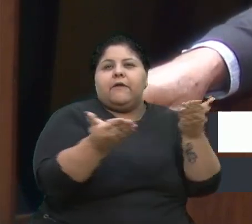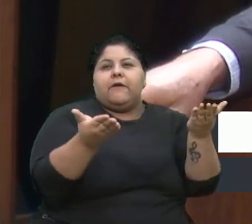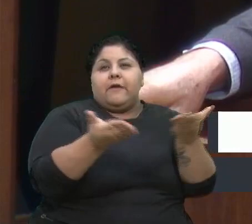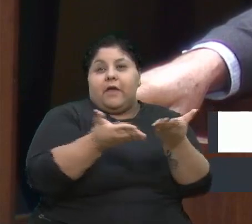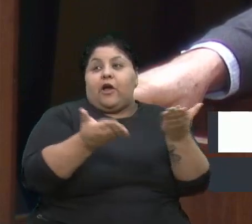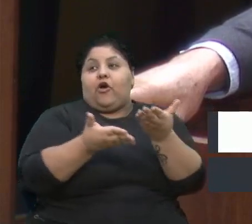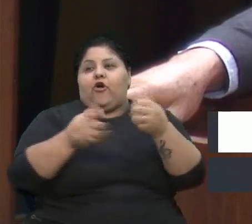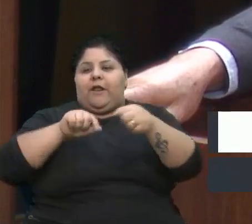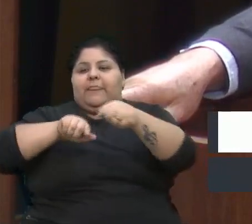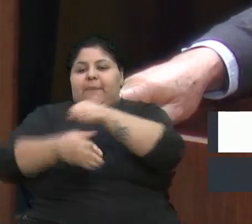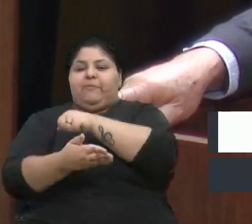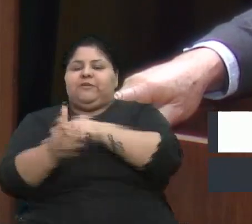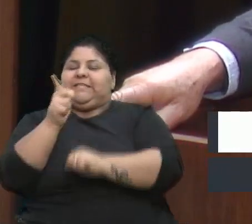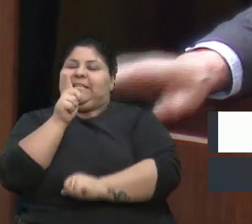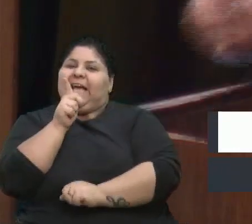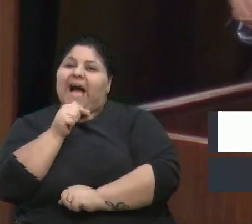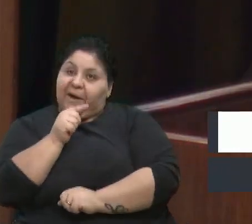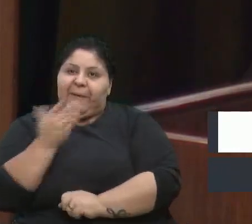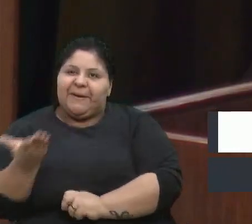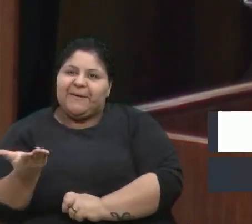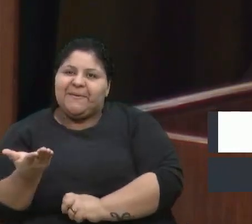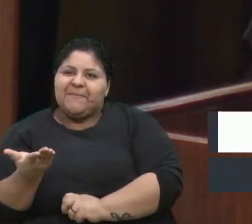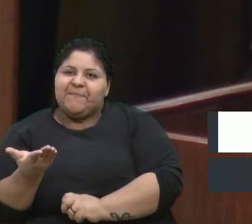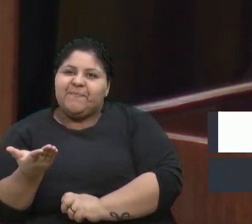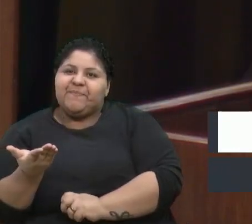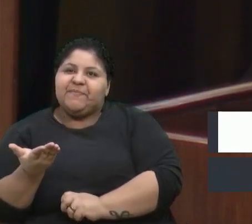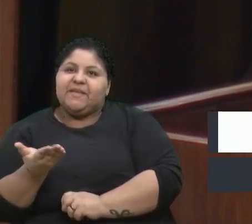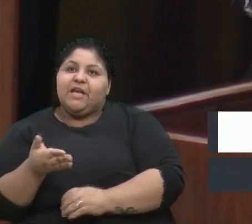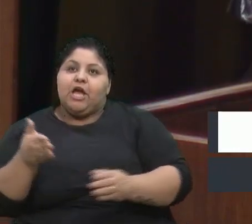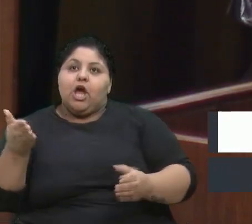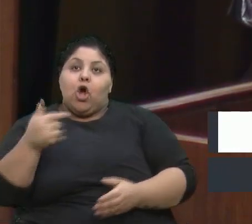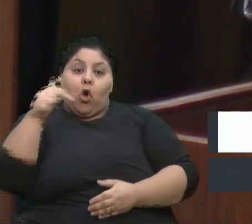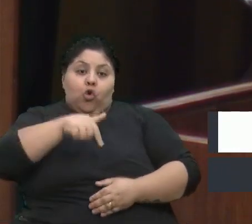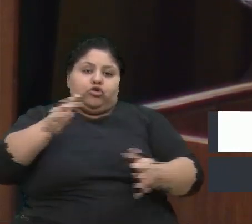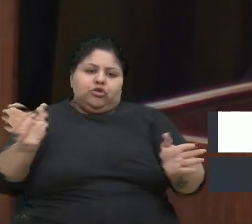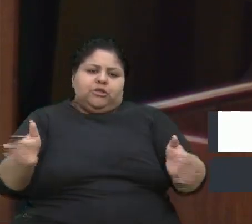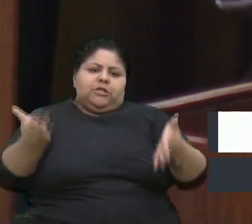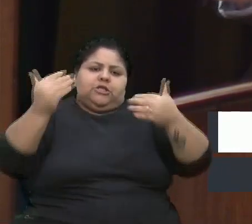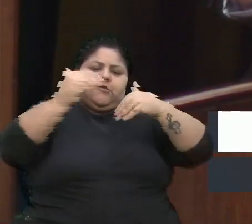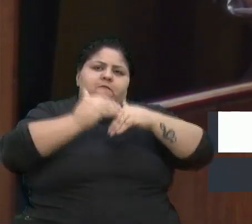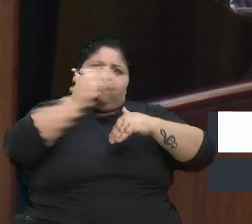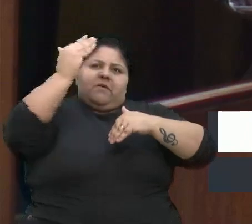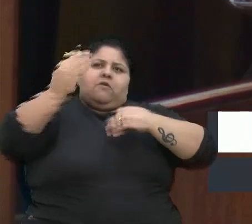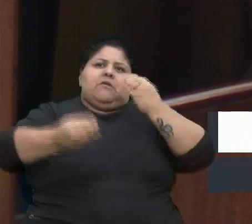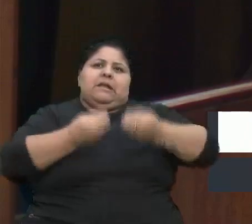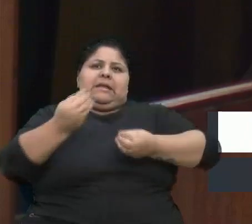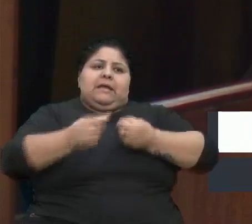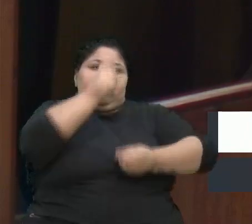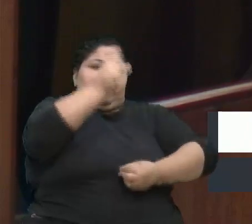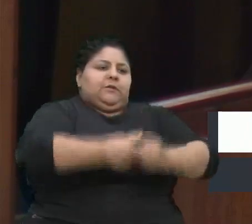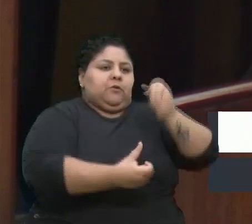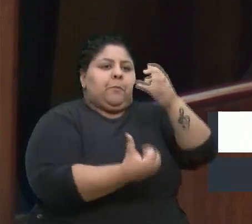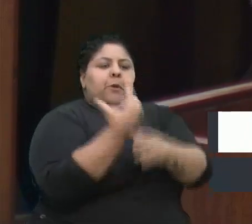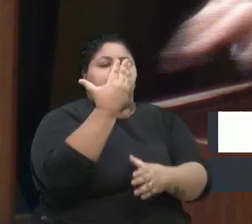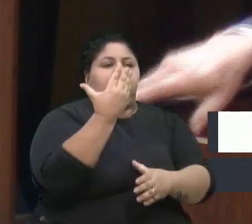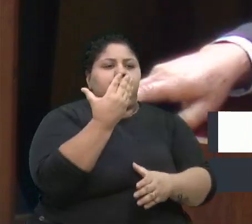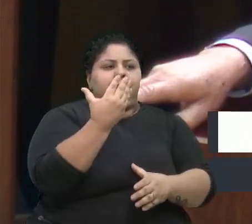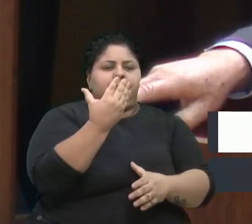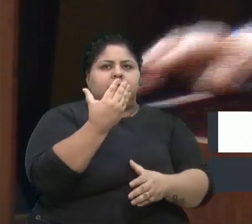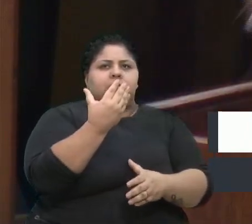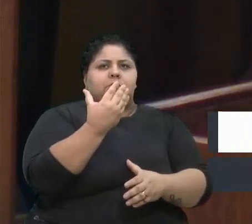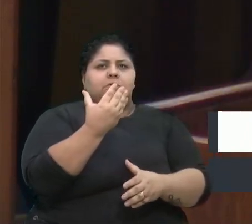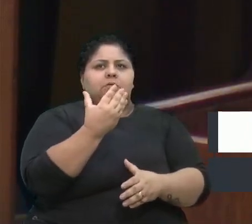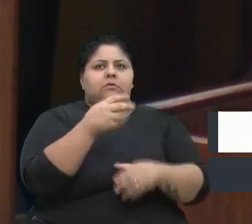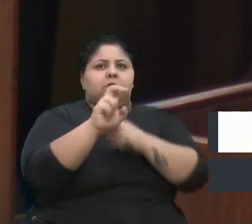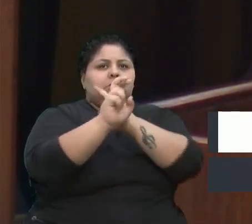nessa casa também vai ajudar um pouco, que é incentivo maior a quem produzir orgânicos, mas eu vou no setor estrutura.